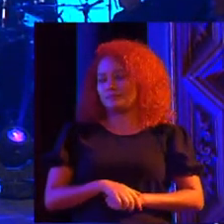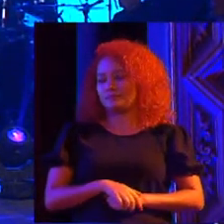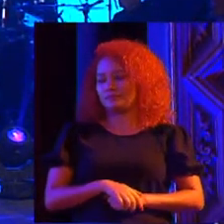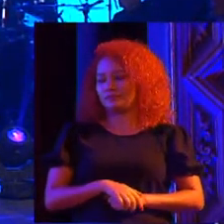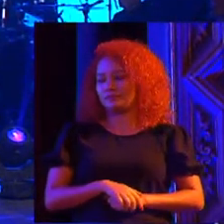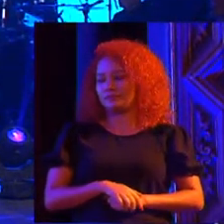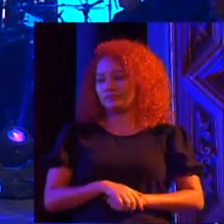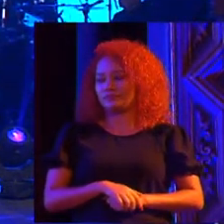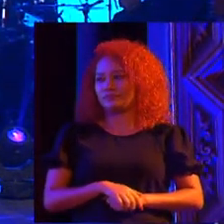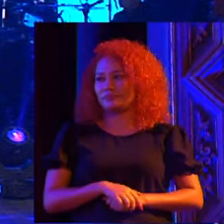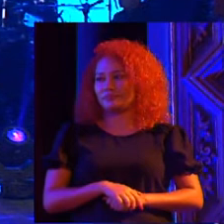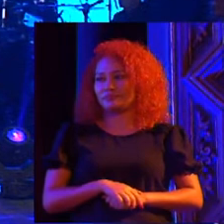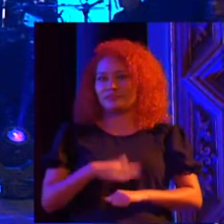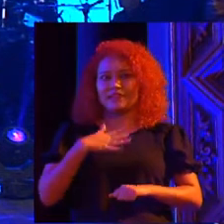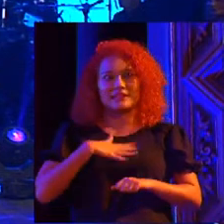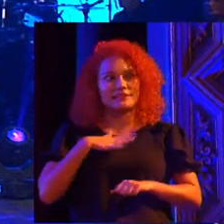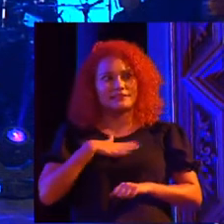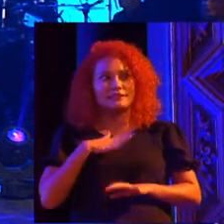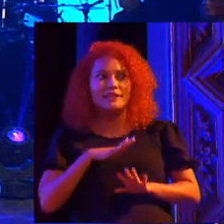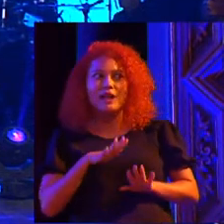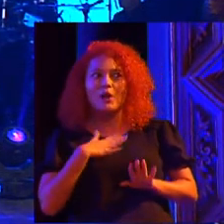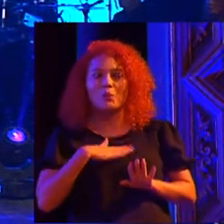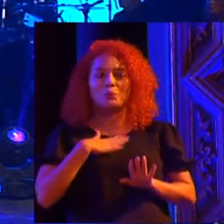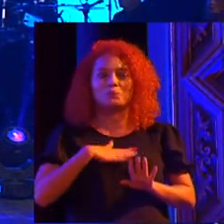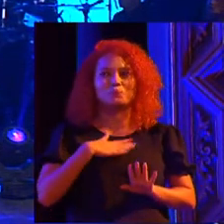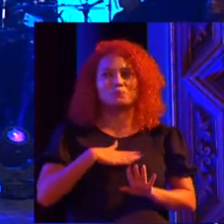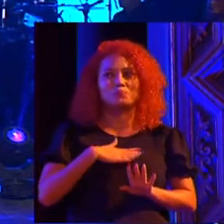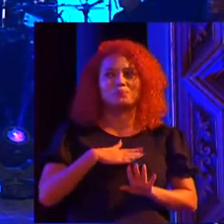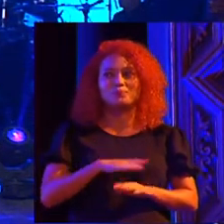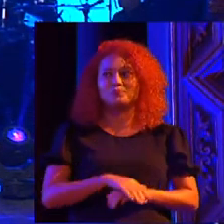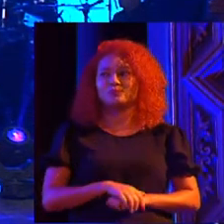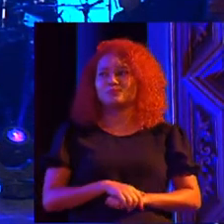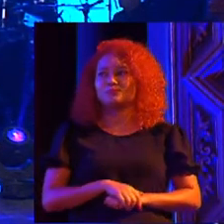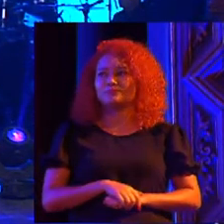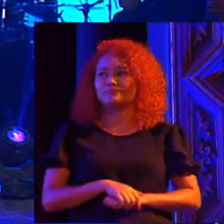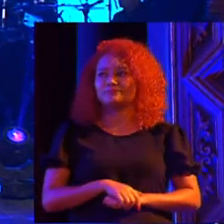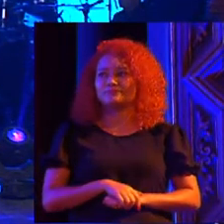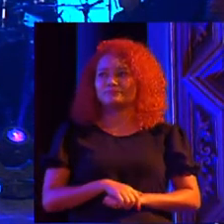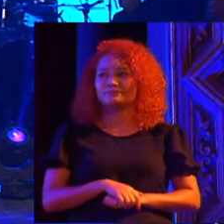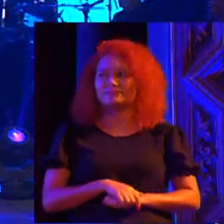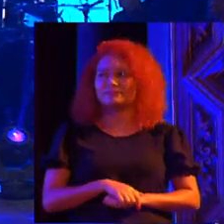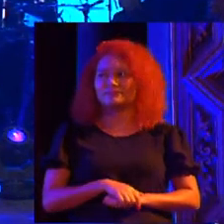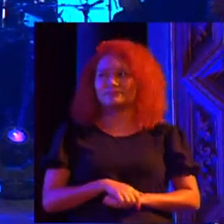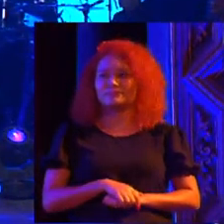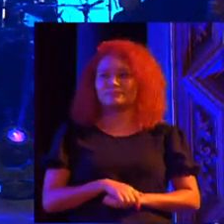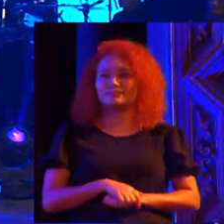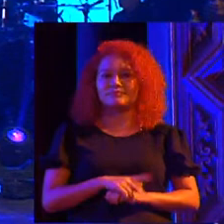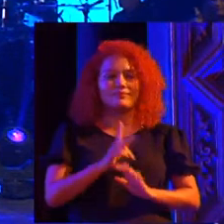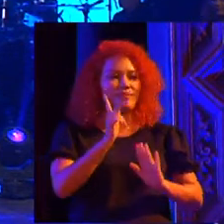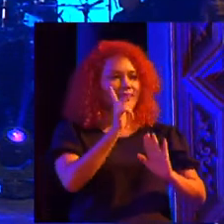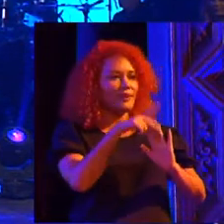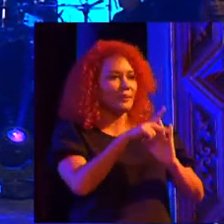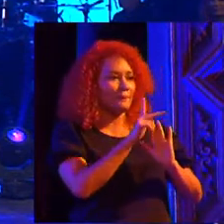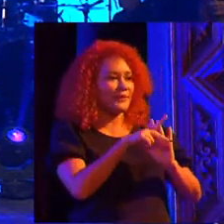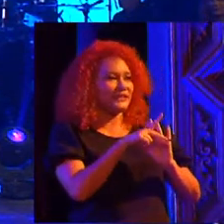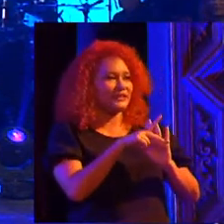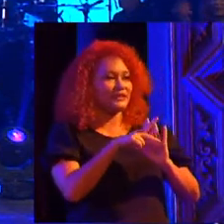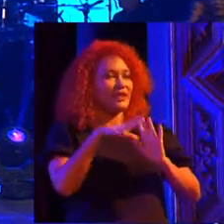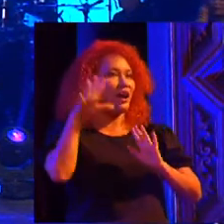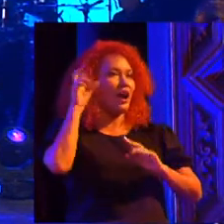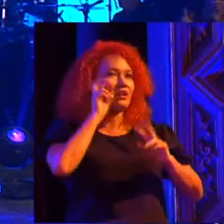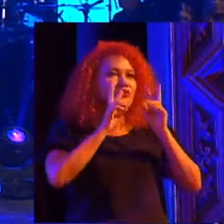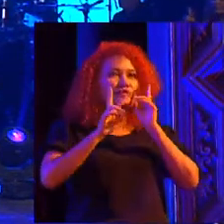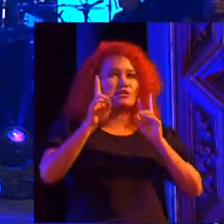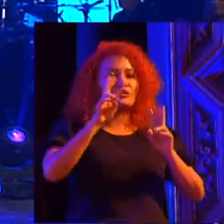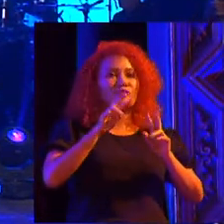Calma. Calma, hein? Bem calma. O projeto audiovisual vai